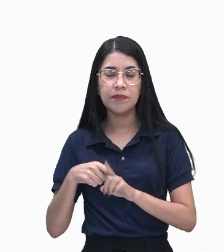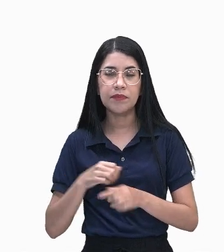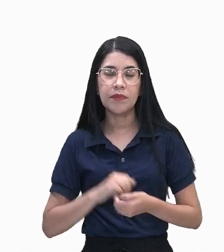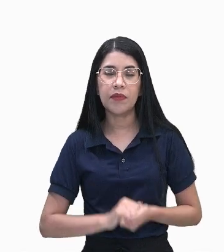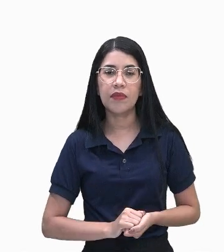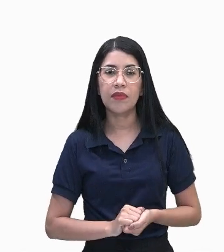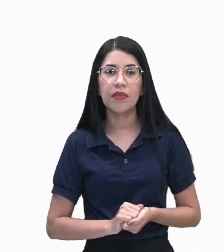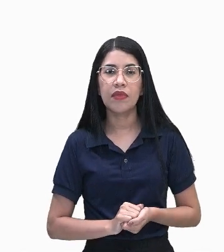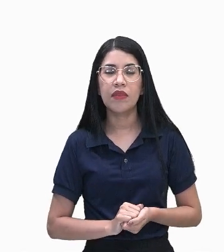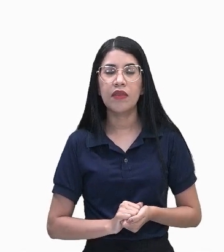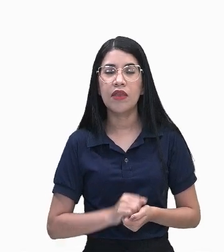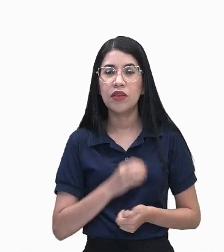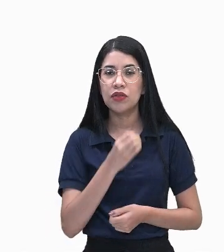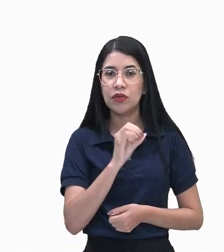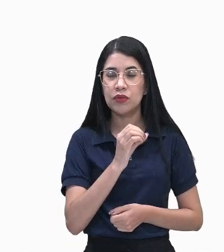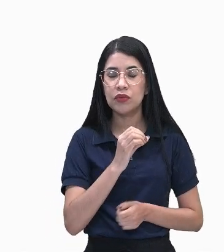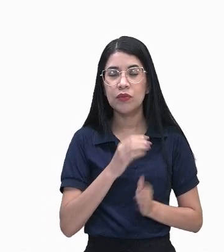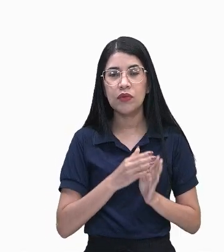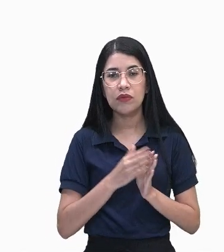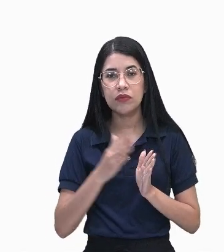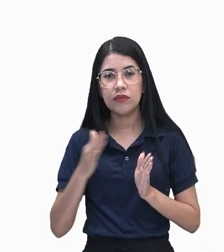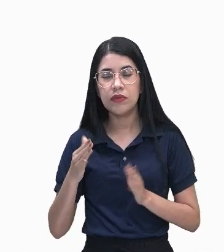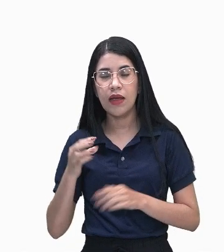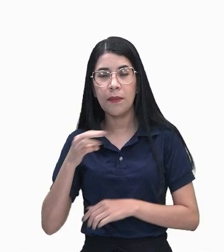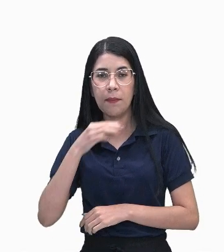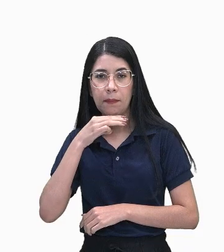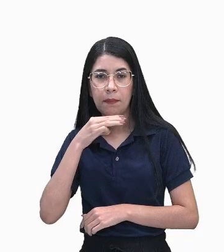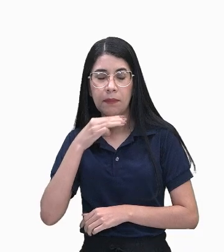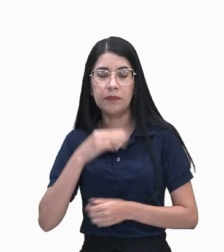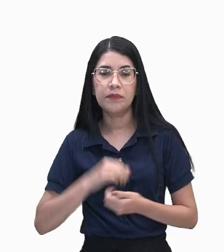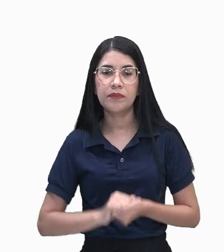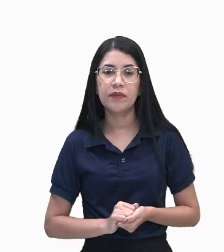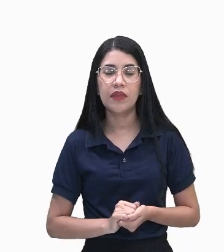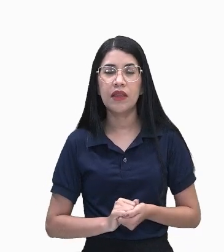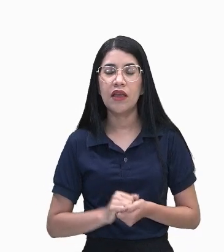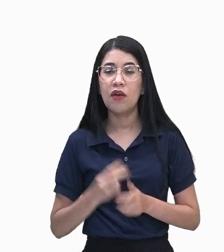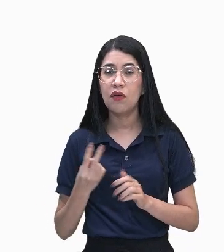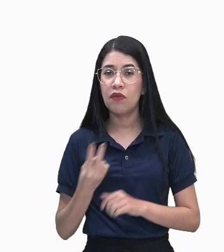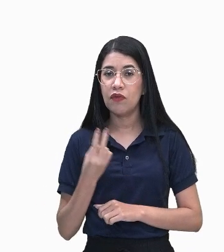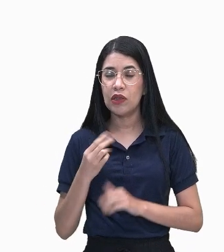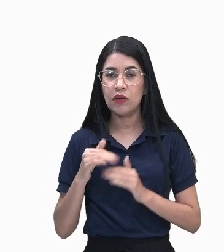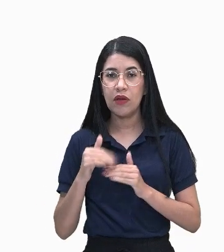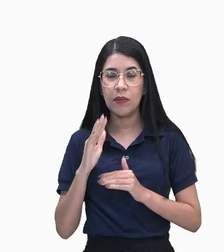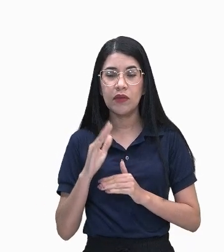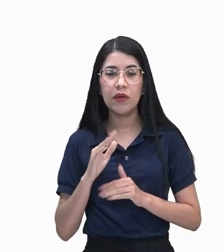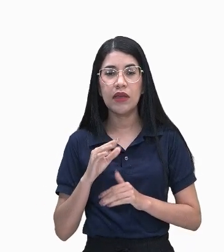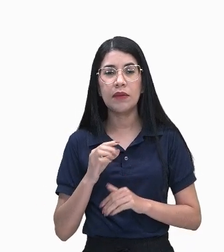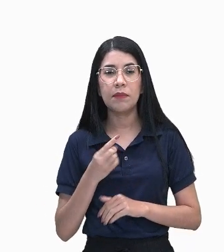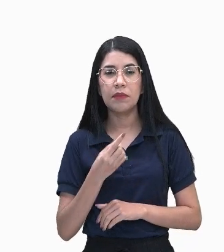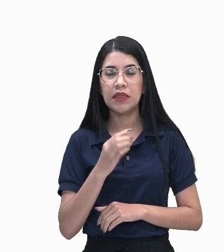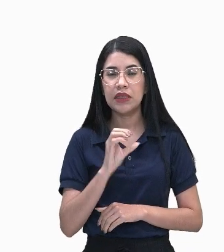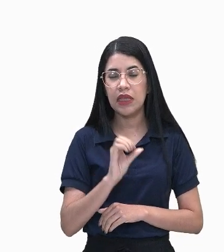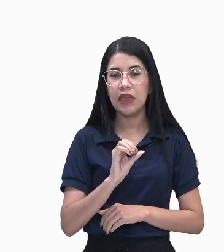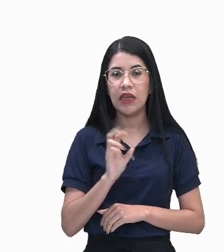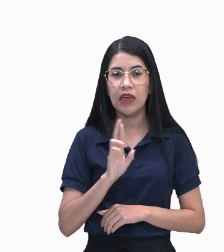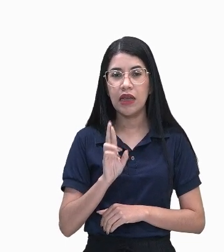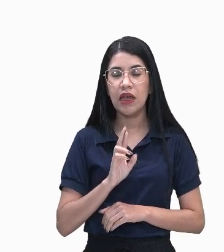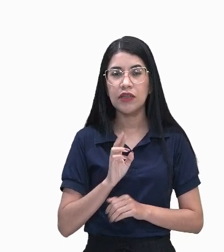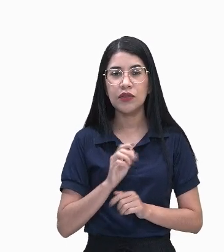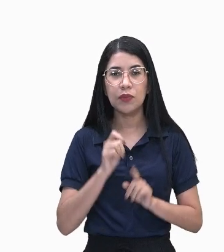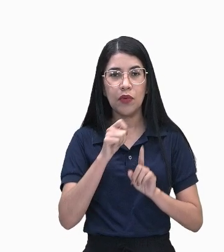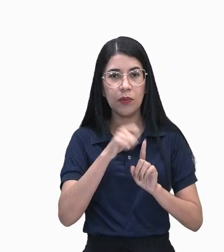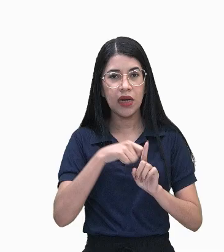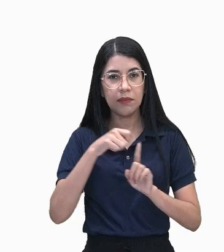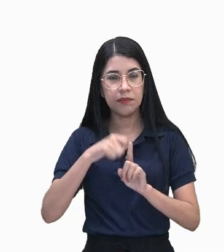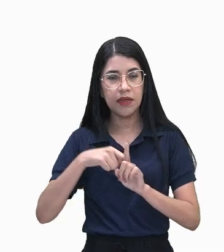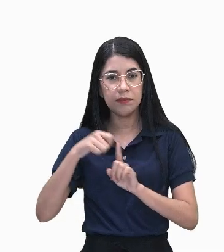Outubro de 2024 a março de 2025. O aumento médio, pessoal, nós vamos considerar sendo de R$ 2 de um mês para o outro. Acompanha só,